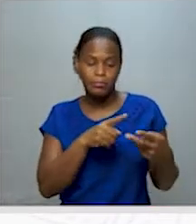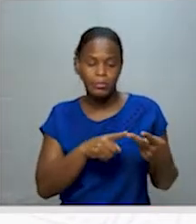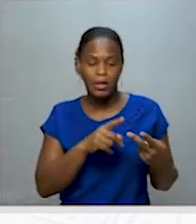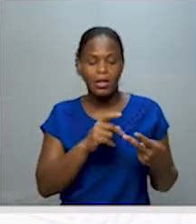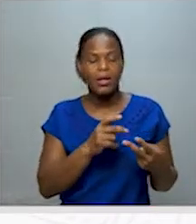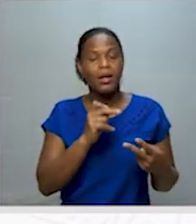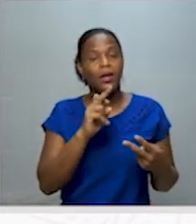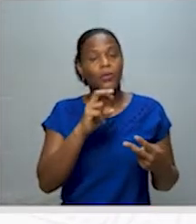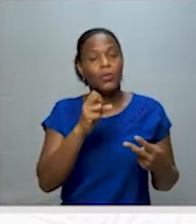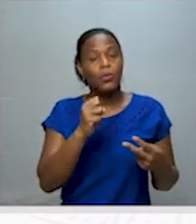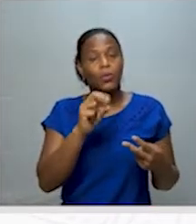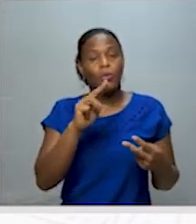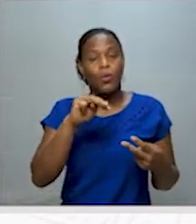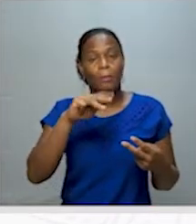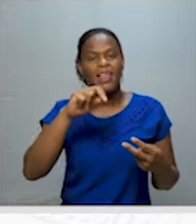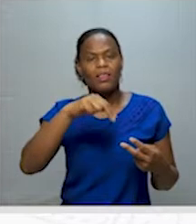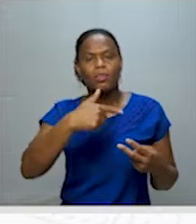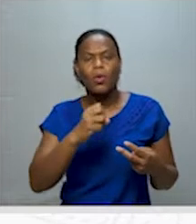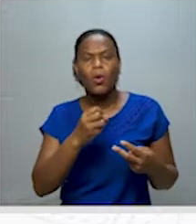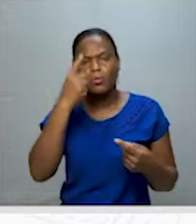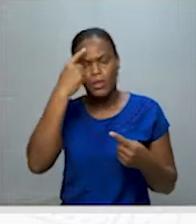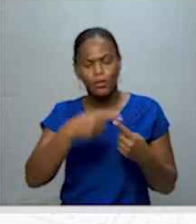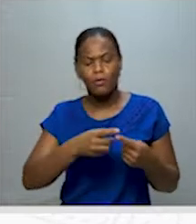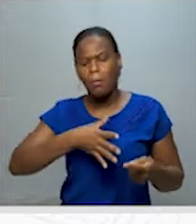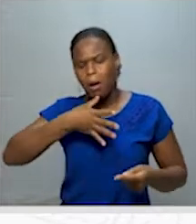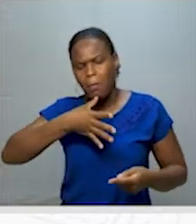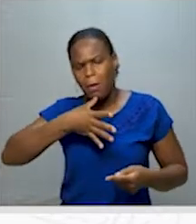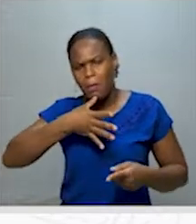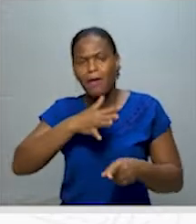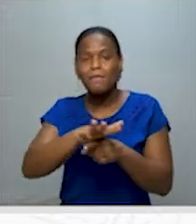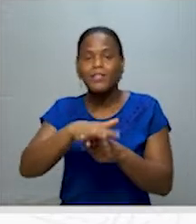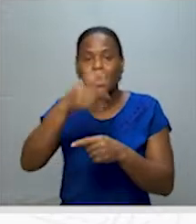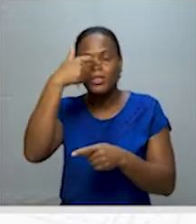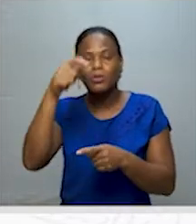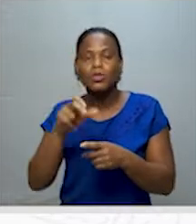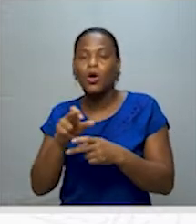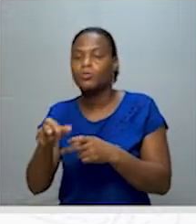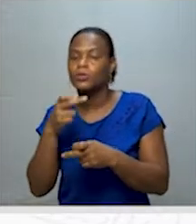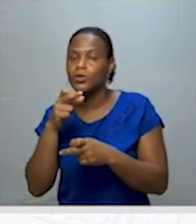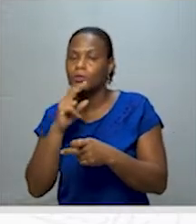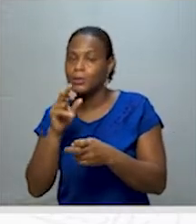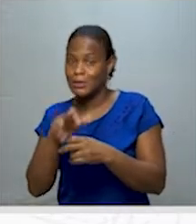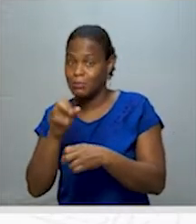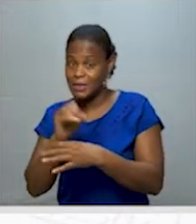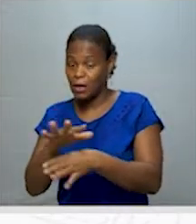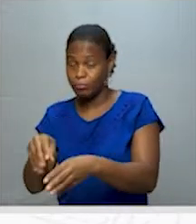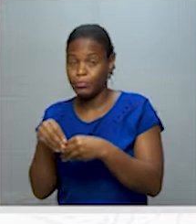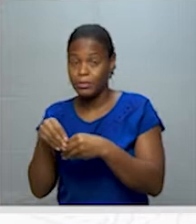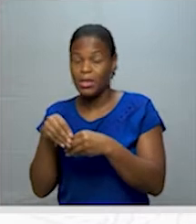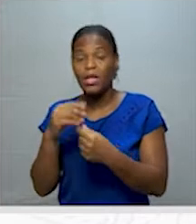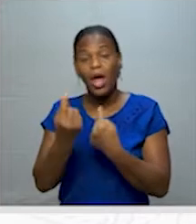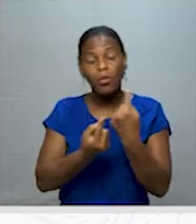argumento, que tem como objetivo discursivo convencer o interlocutor a respeito de determinado ponto de